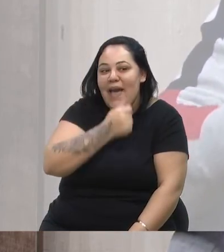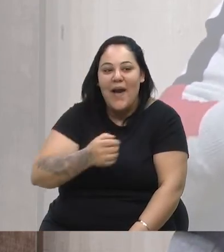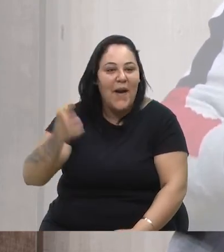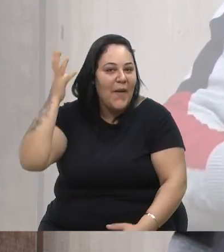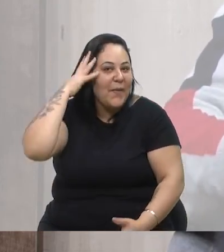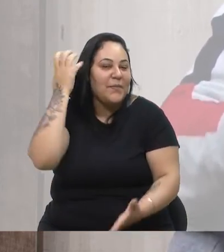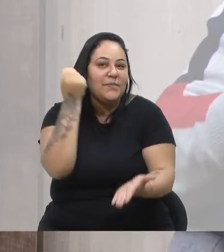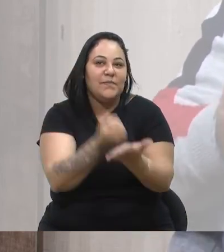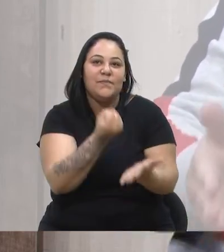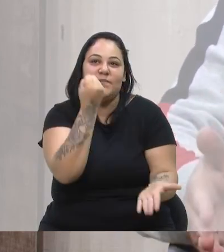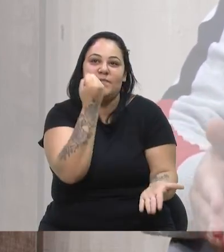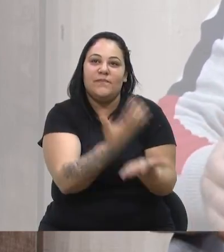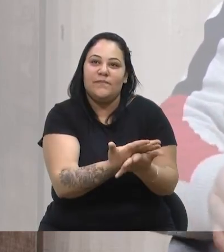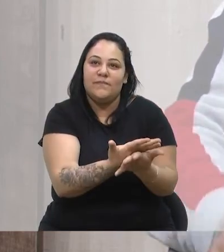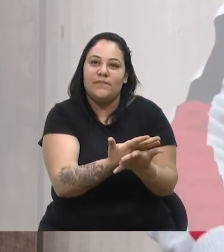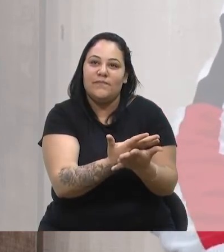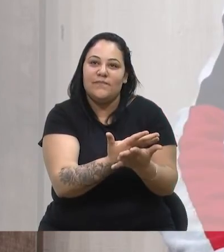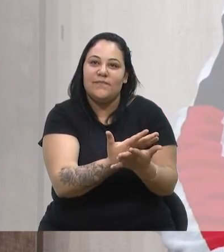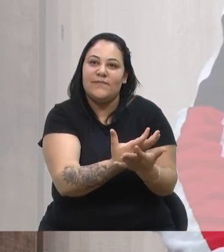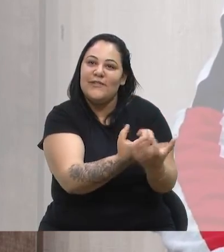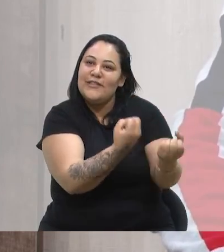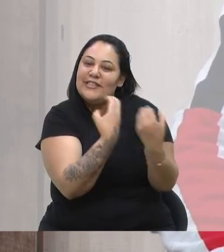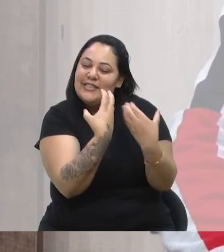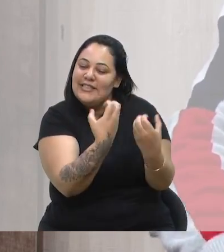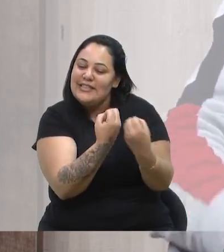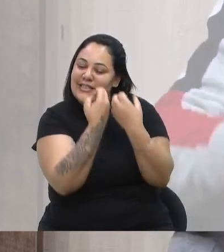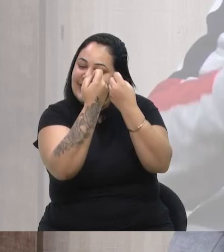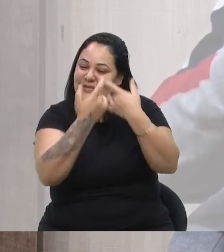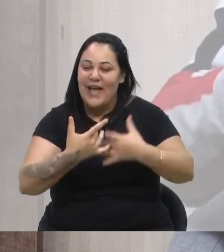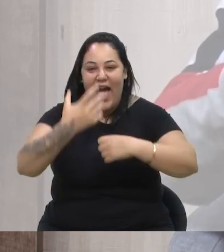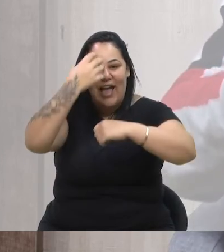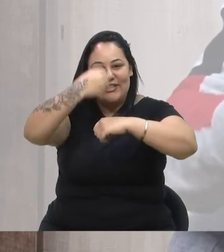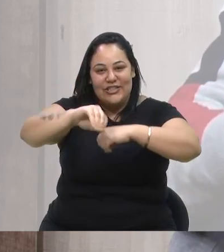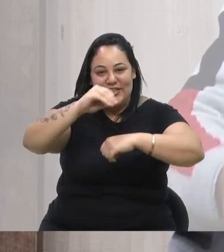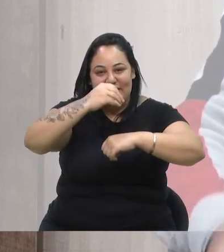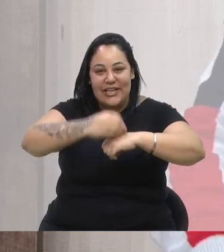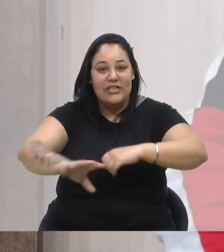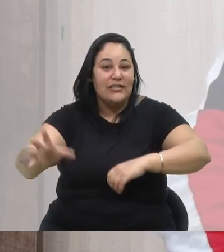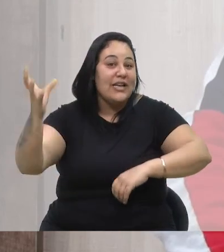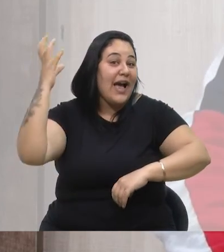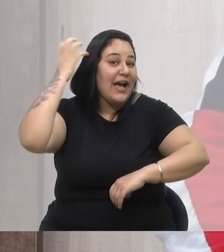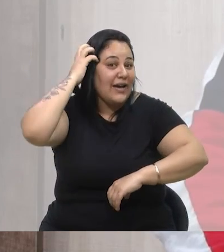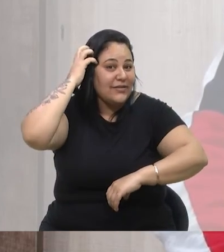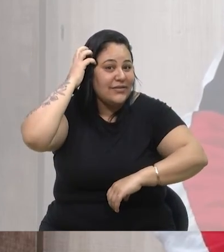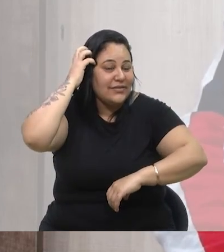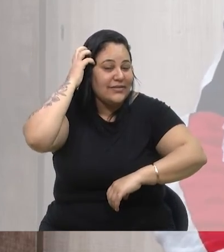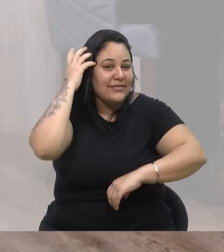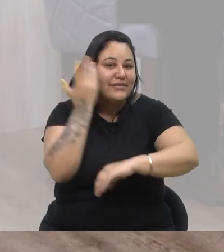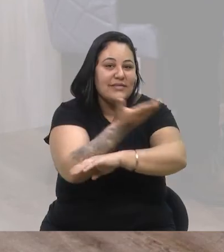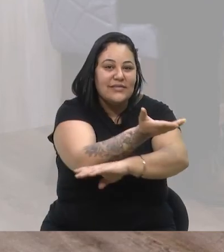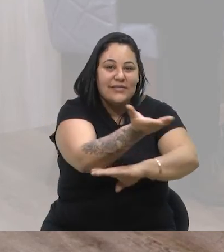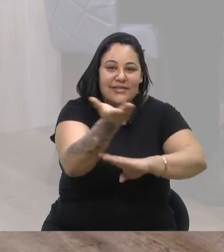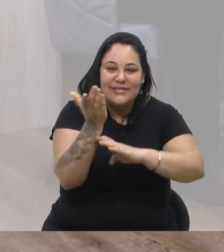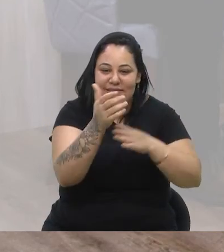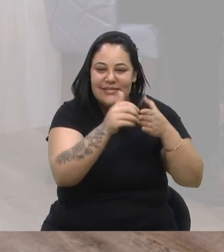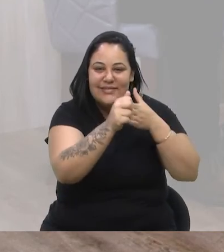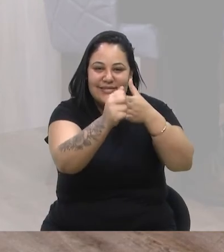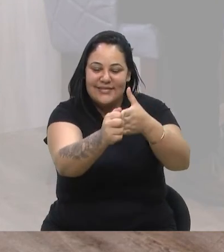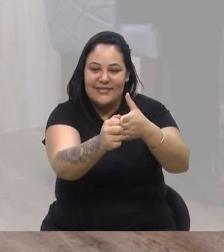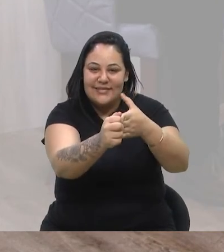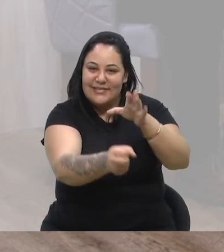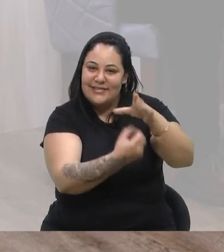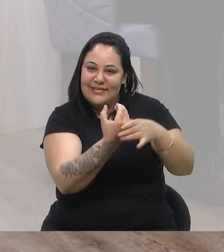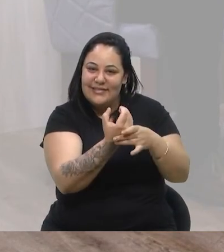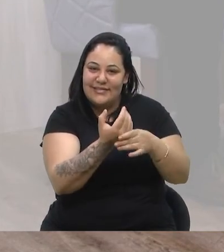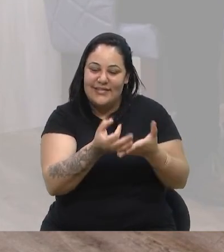ideia, pesquisou, separou os trechos aqui, então nós ficamos muitos dias discutindo e planejando de como